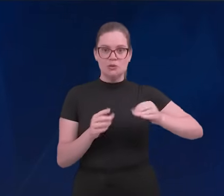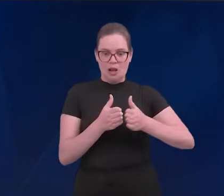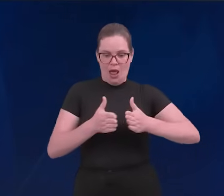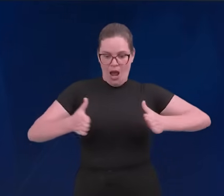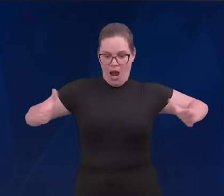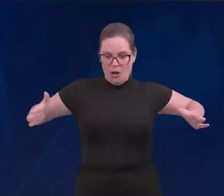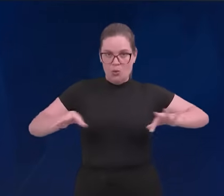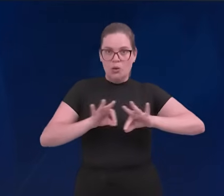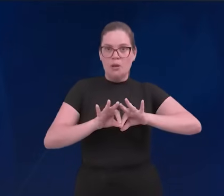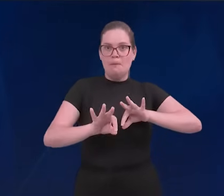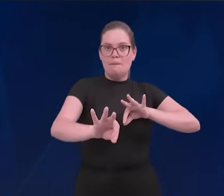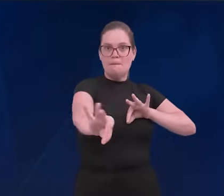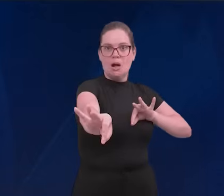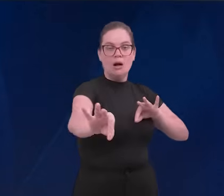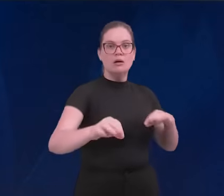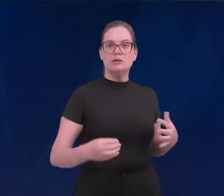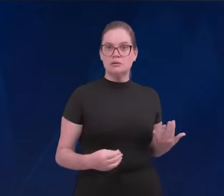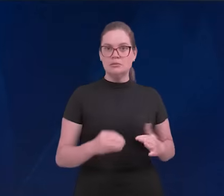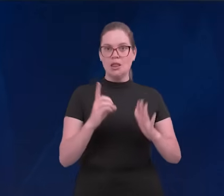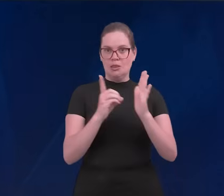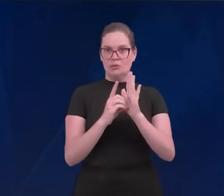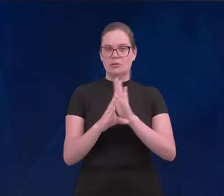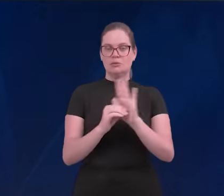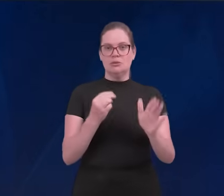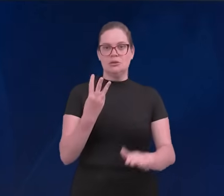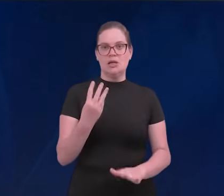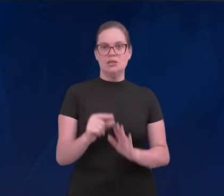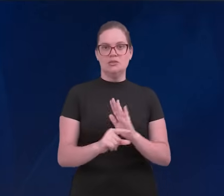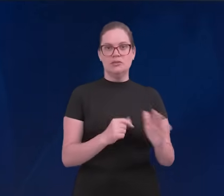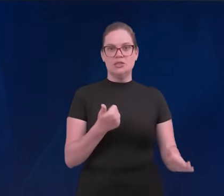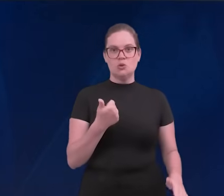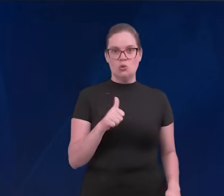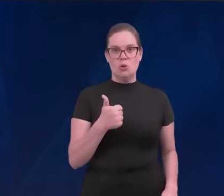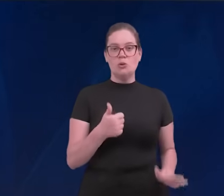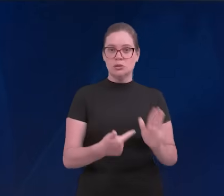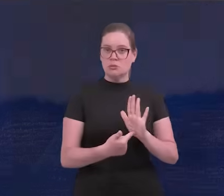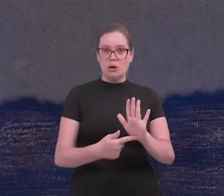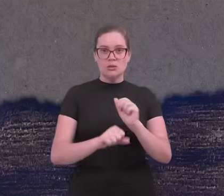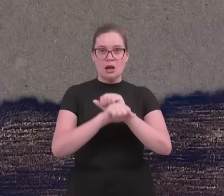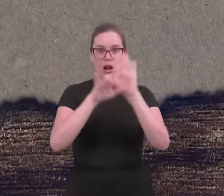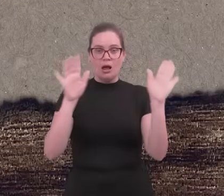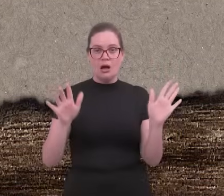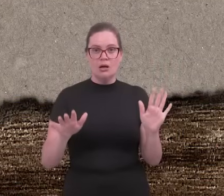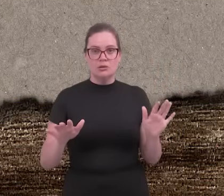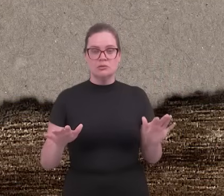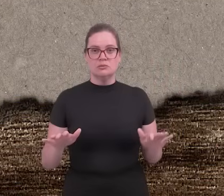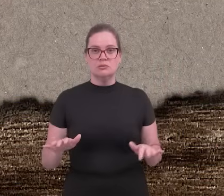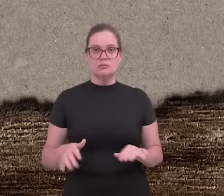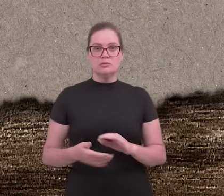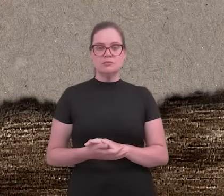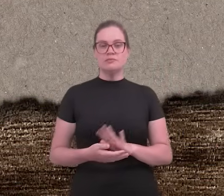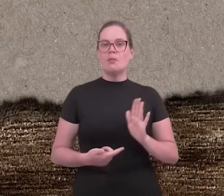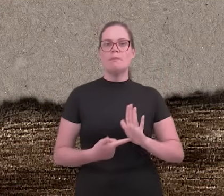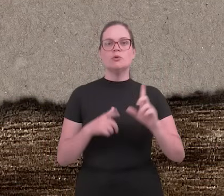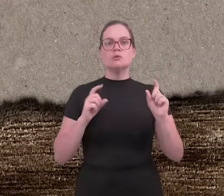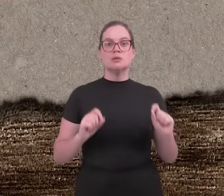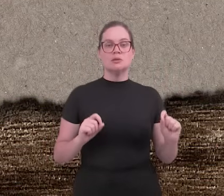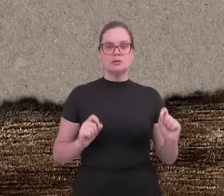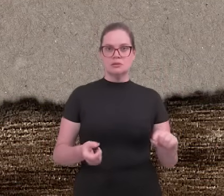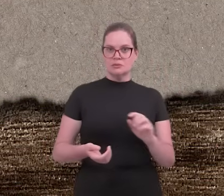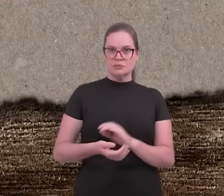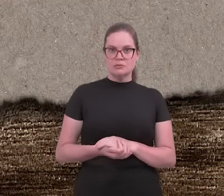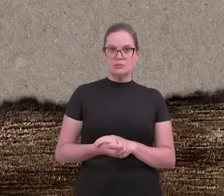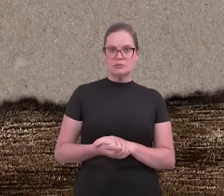largura. Deuteronômio 3:11 nos confirma isso, dizendo: